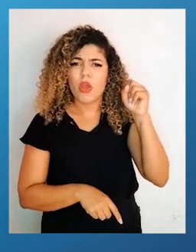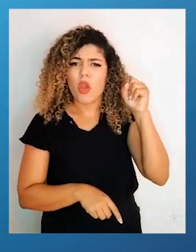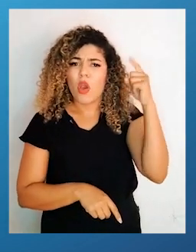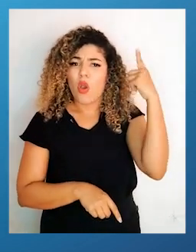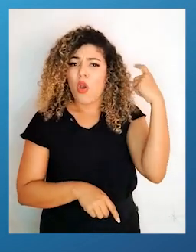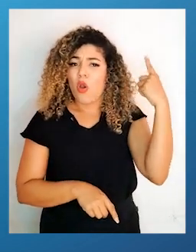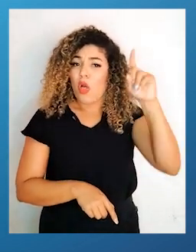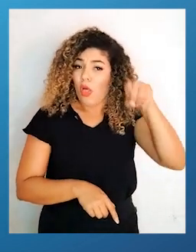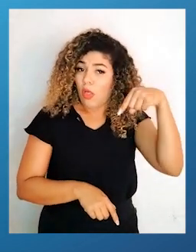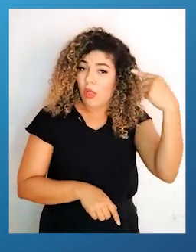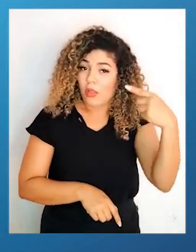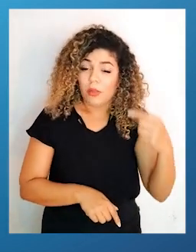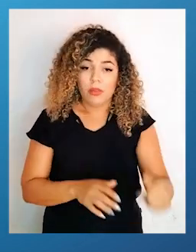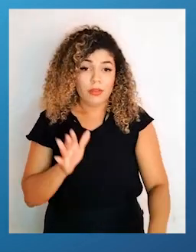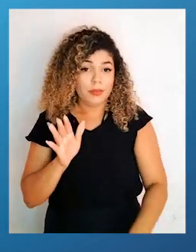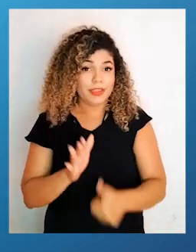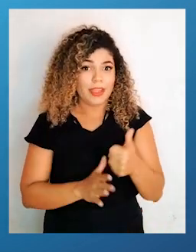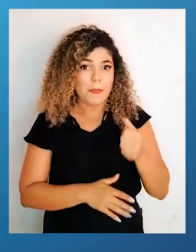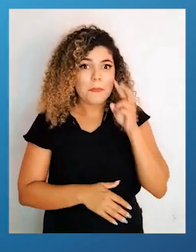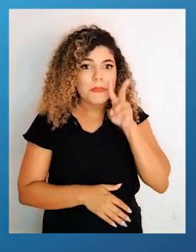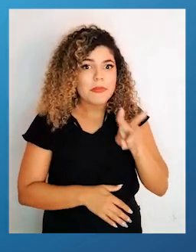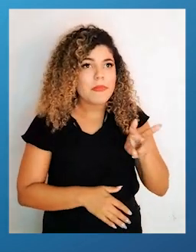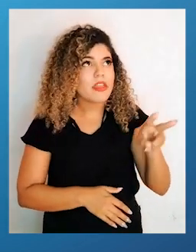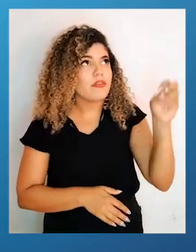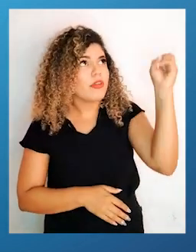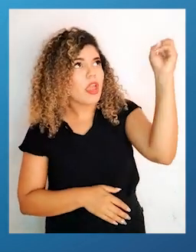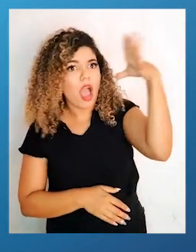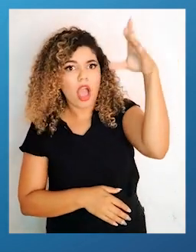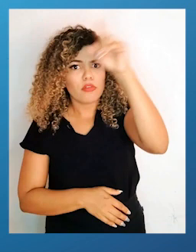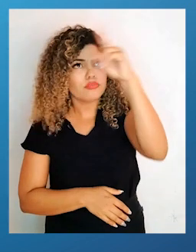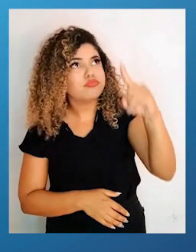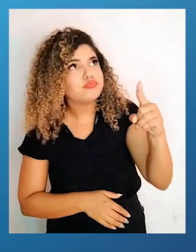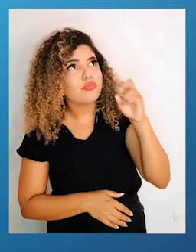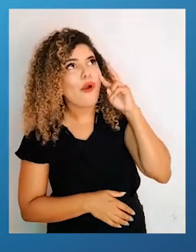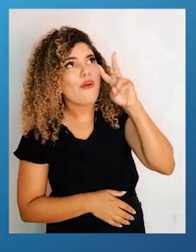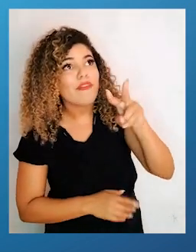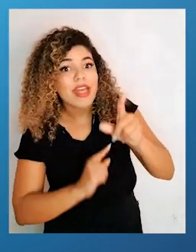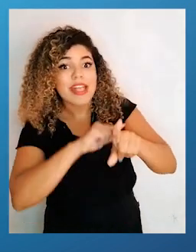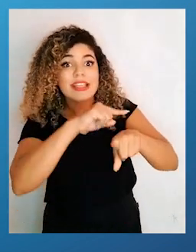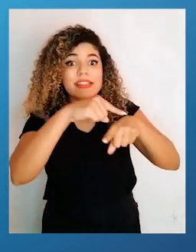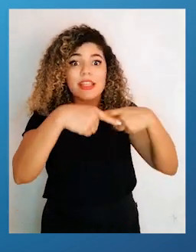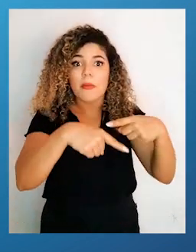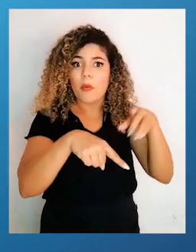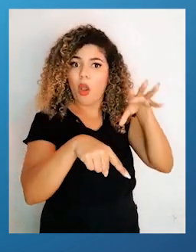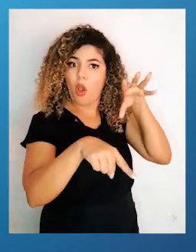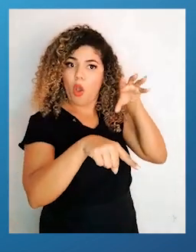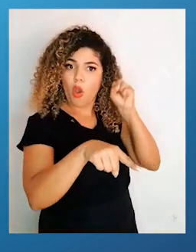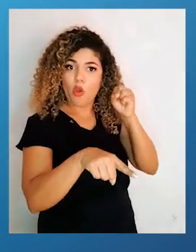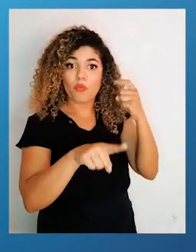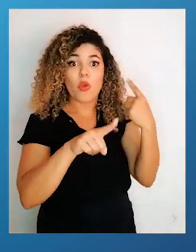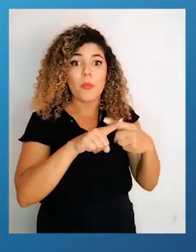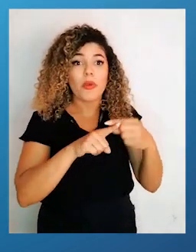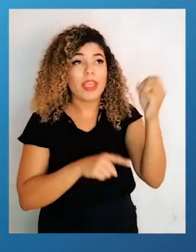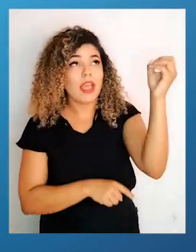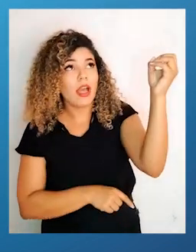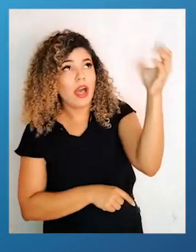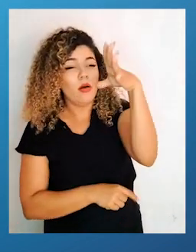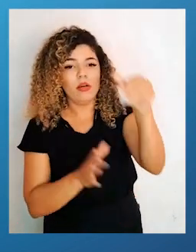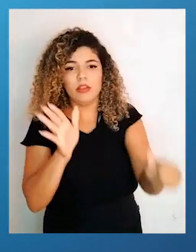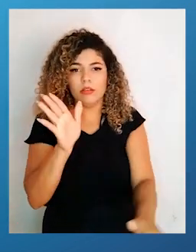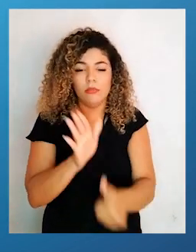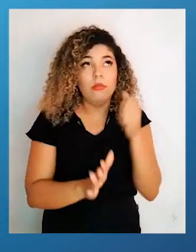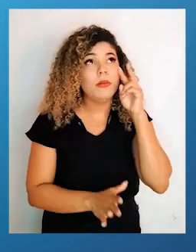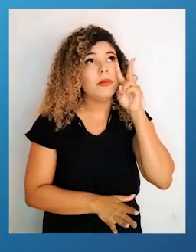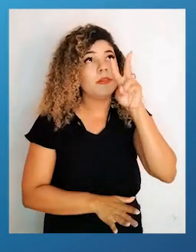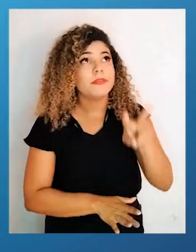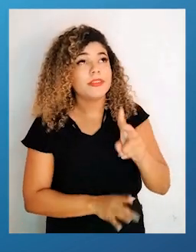a velocidade da luz é diferente da velocidade do som. A velocidade da luz é infinitamente maior. Então nós vemos o clarão, vemos a